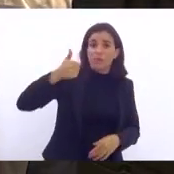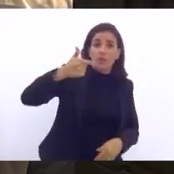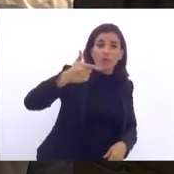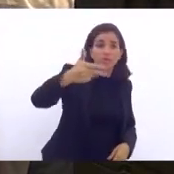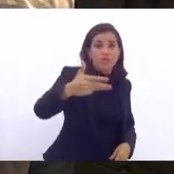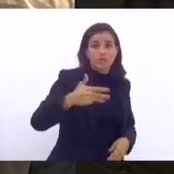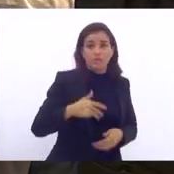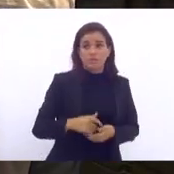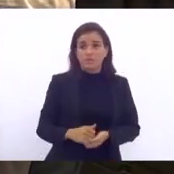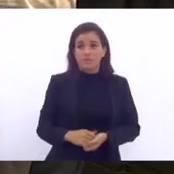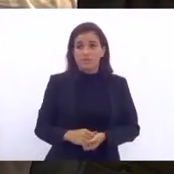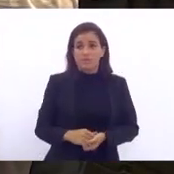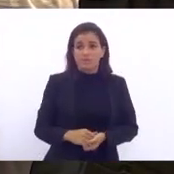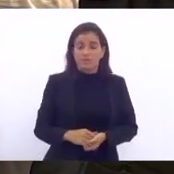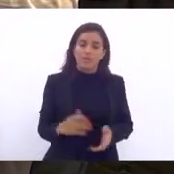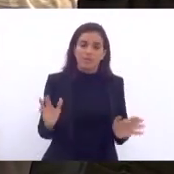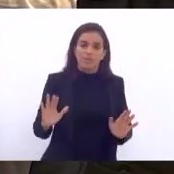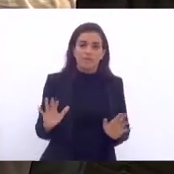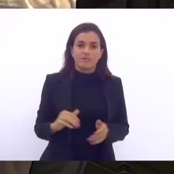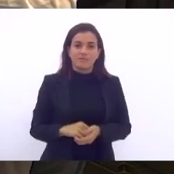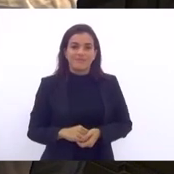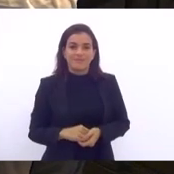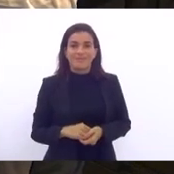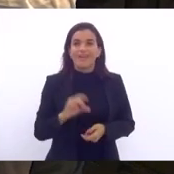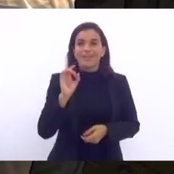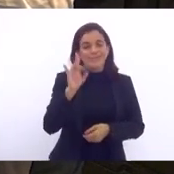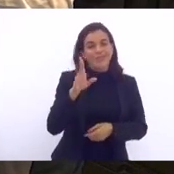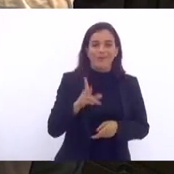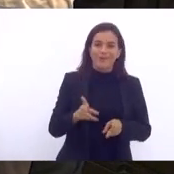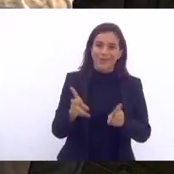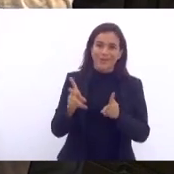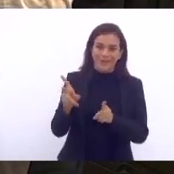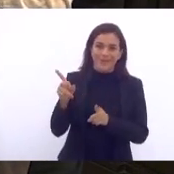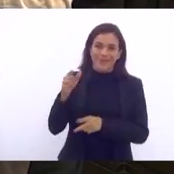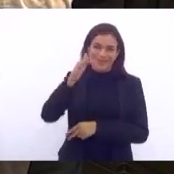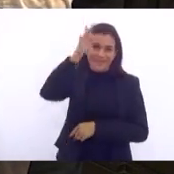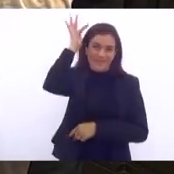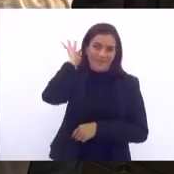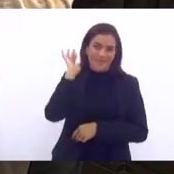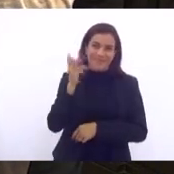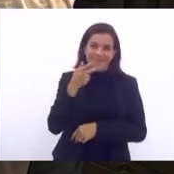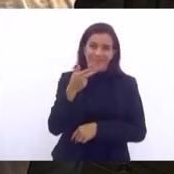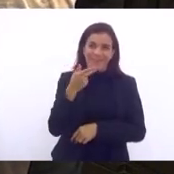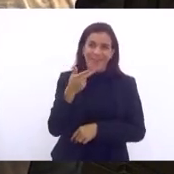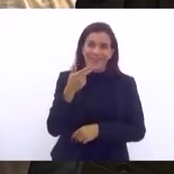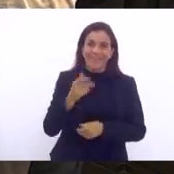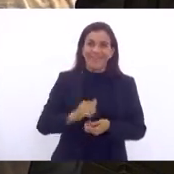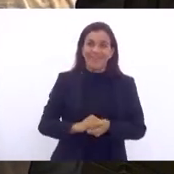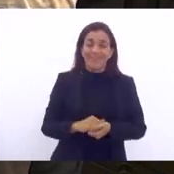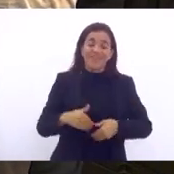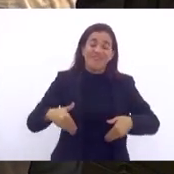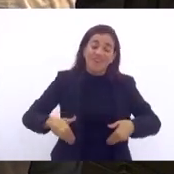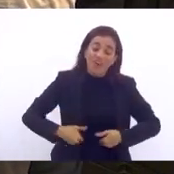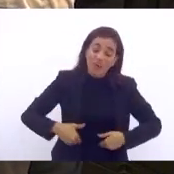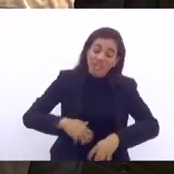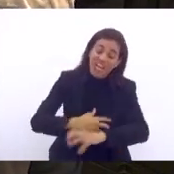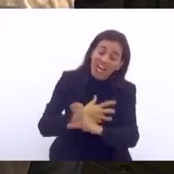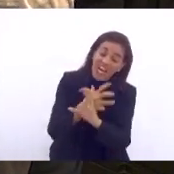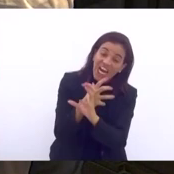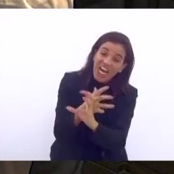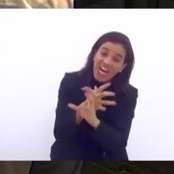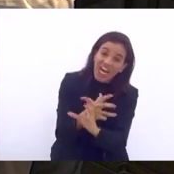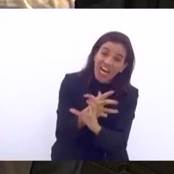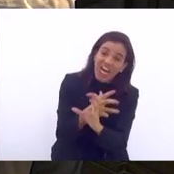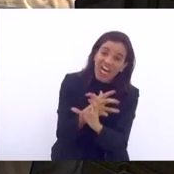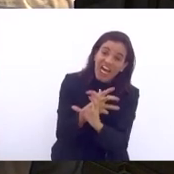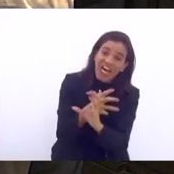Só para dar continuidade ao que o Fred estava falando, apesar de estar com muita fome e não querendo que ninguém fale mais, eu queria